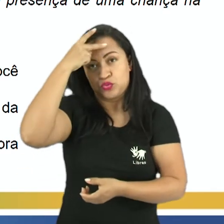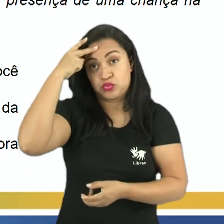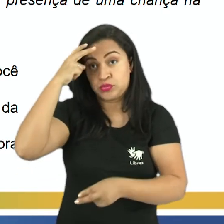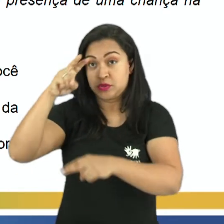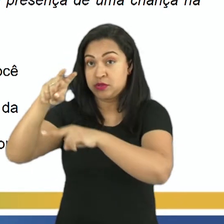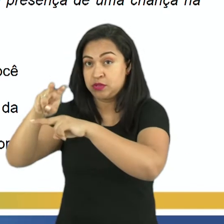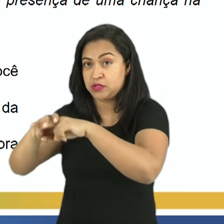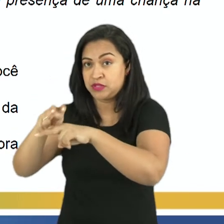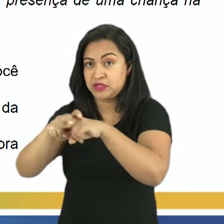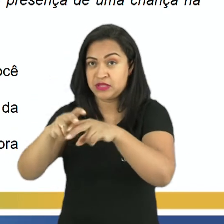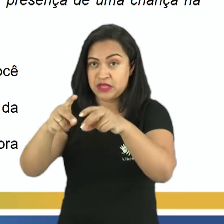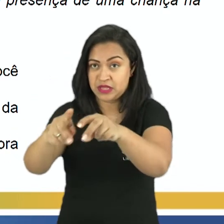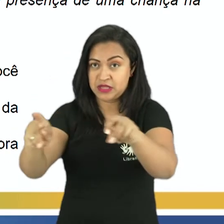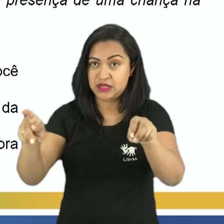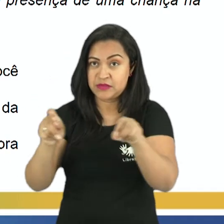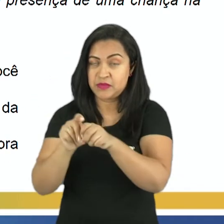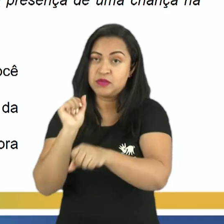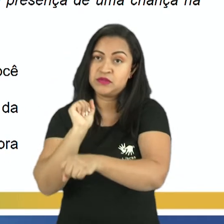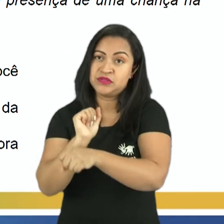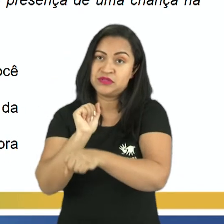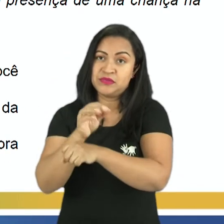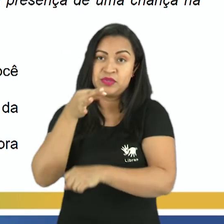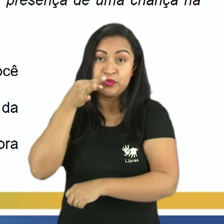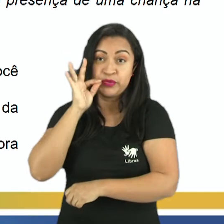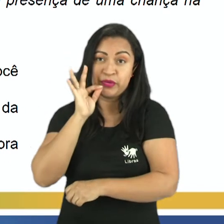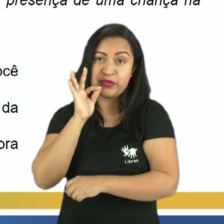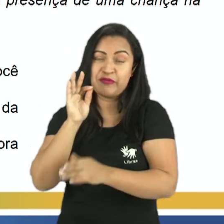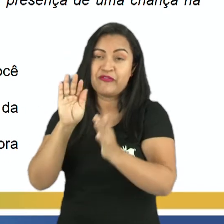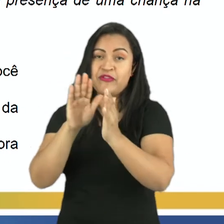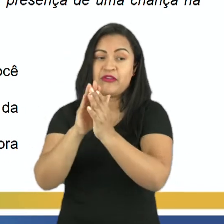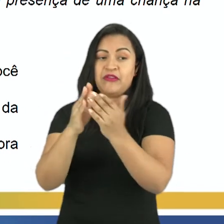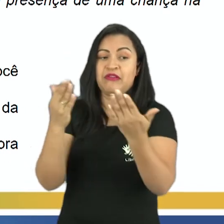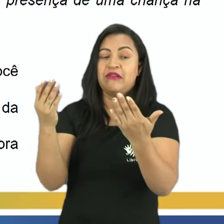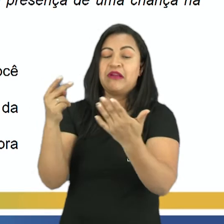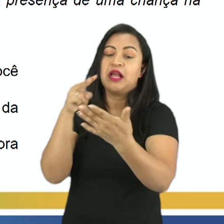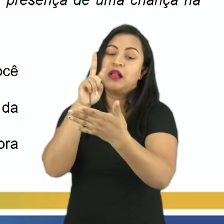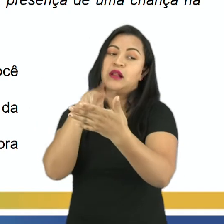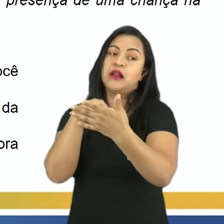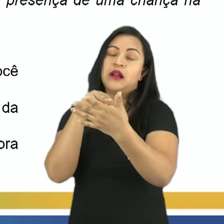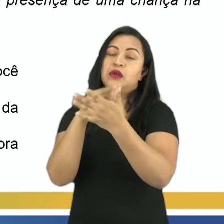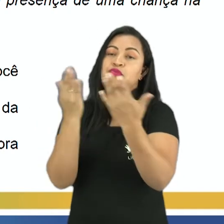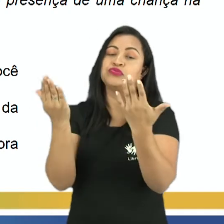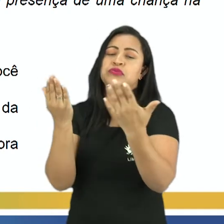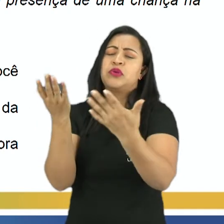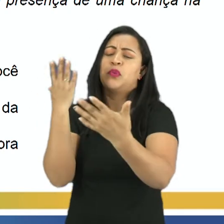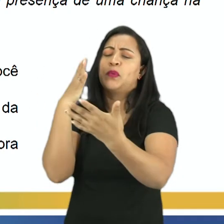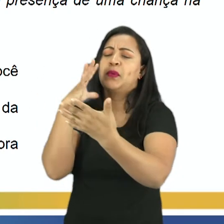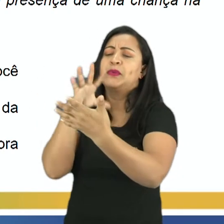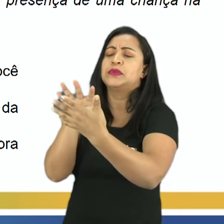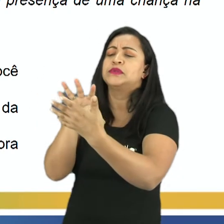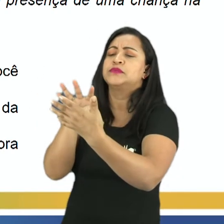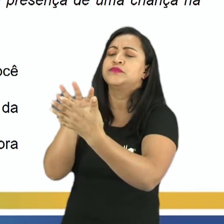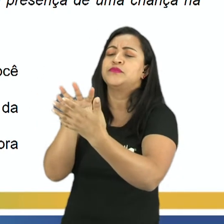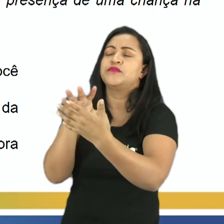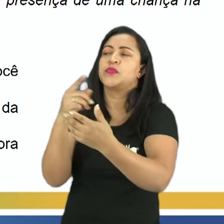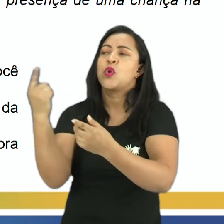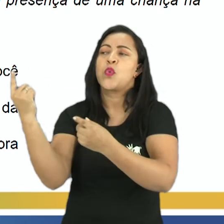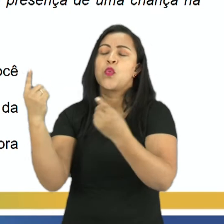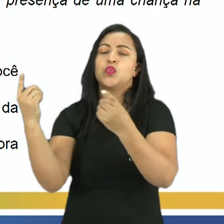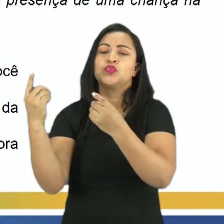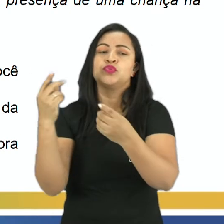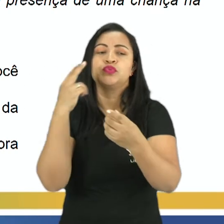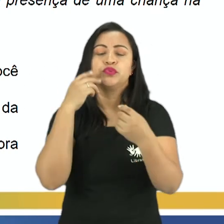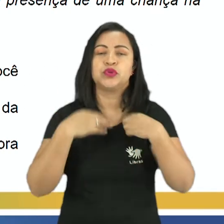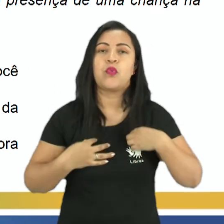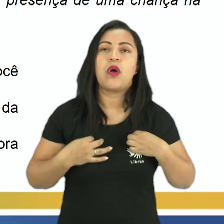à mesa enquanto esperam o café. Leem o jornal, cada um concentrado em sua página. Ambos estão arrumados